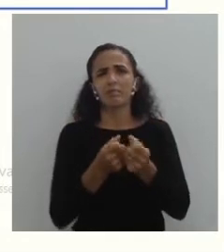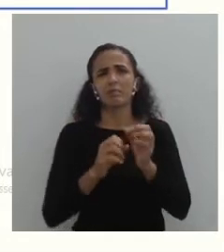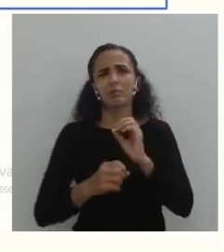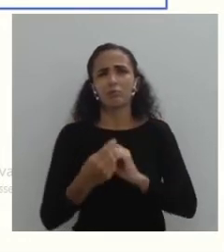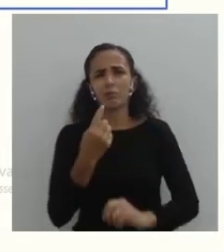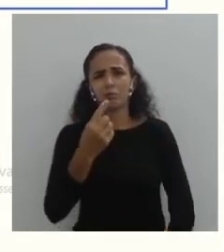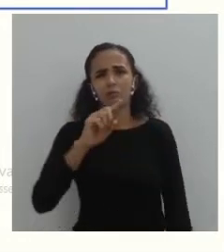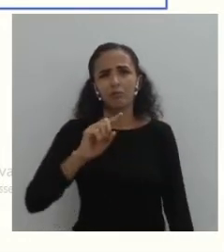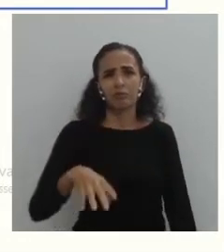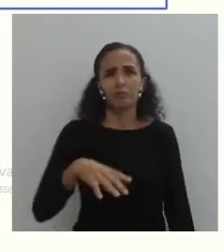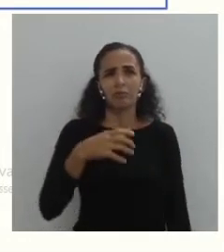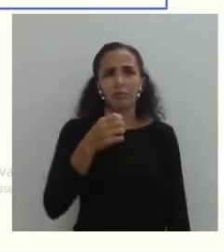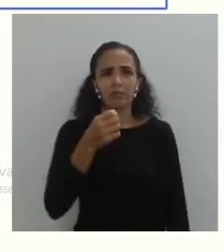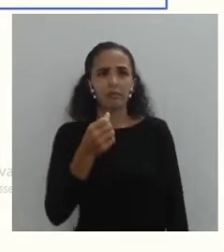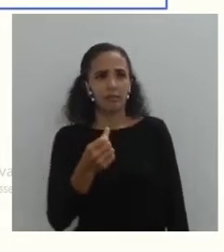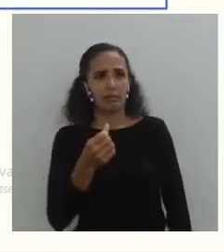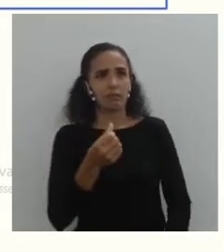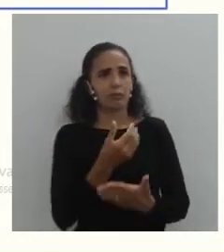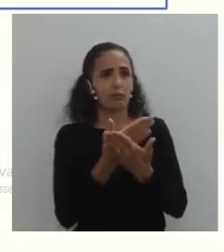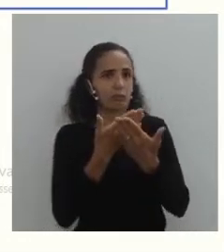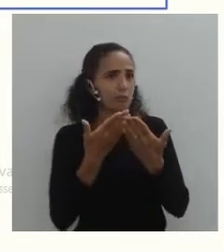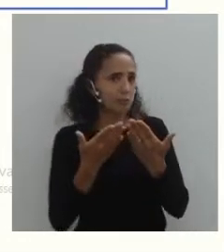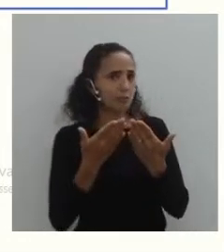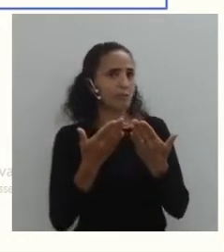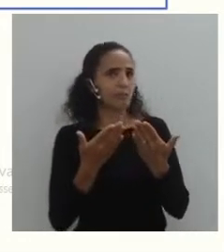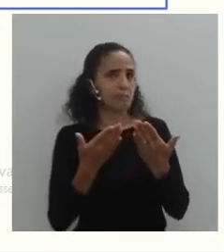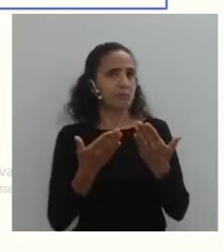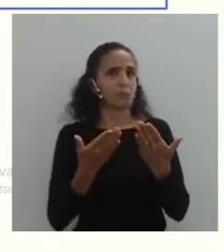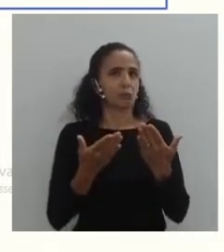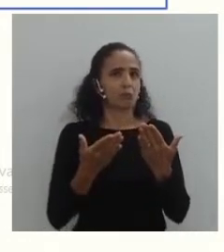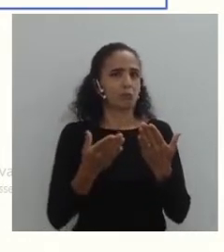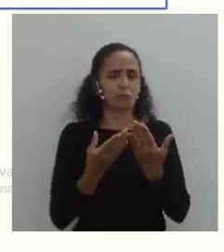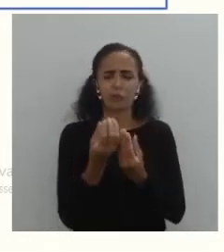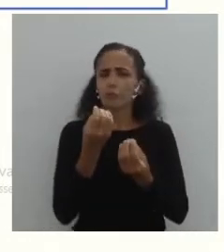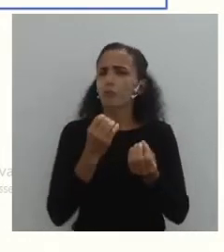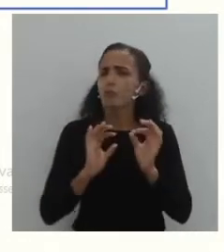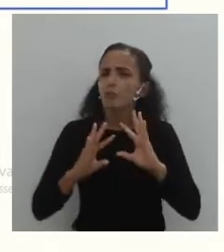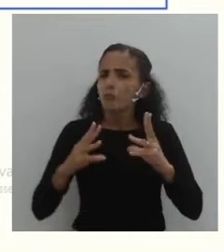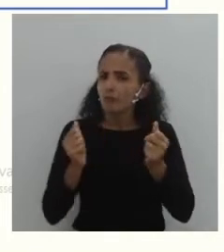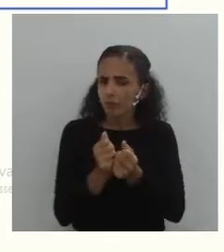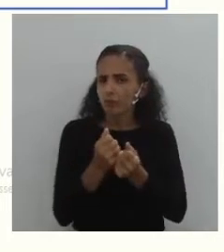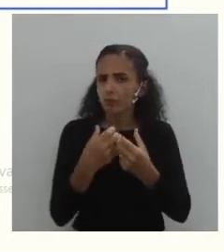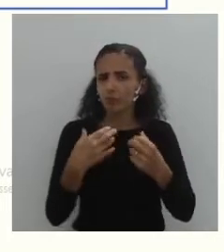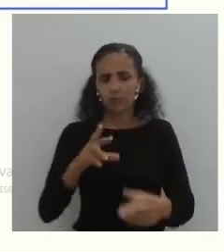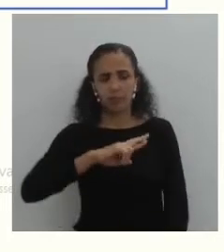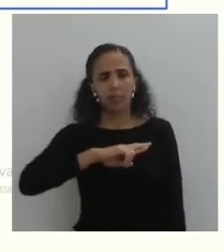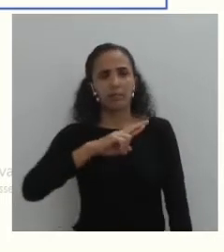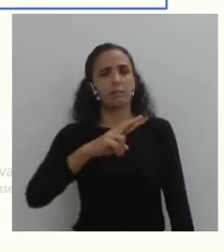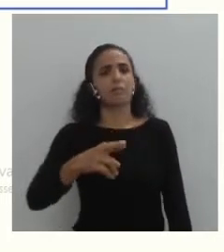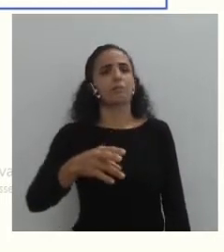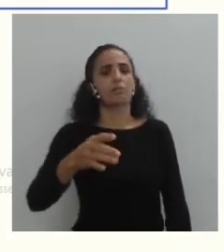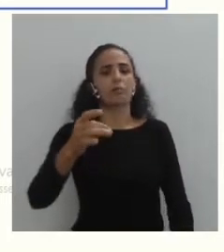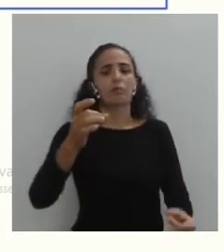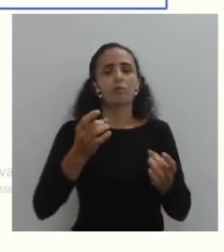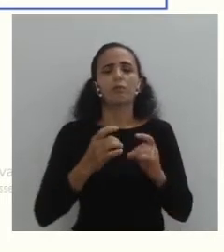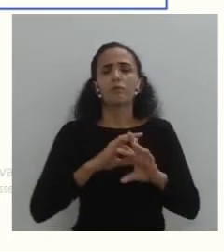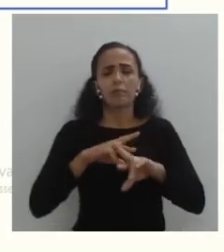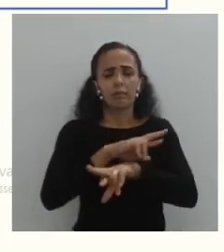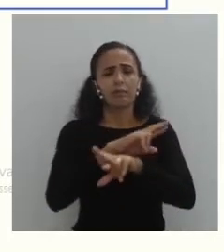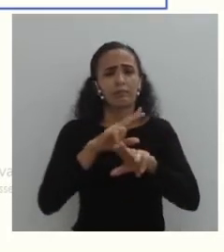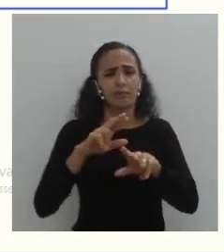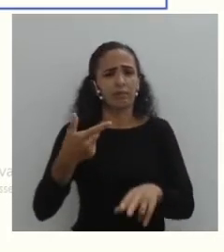ainda 1,6%, no caso, 3,1 milhão declaram-se seguidores de